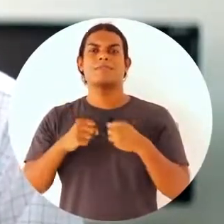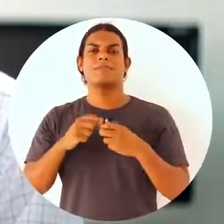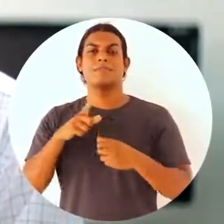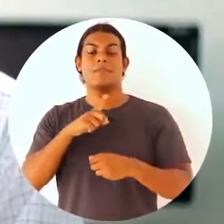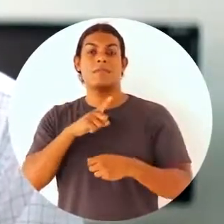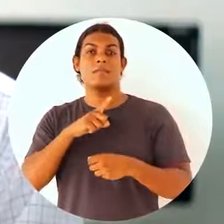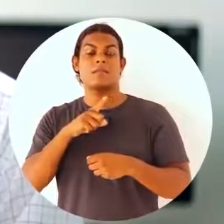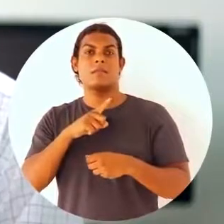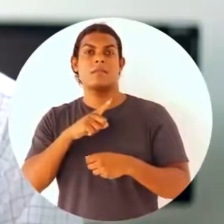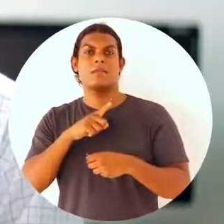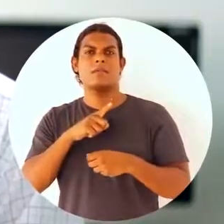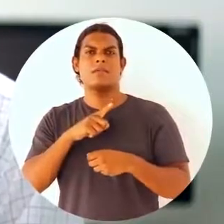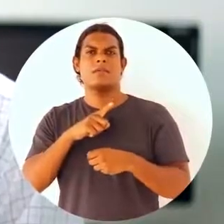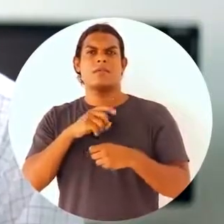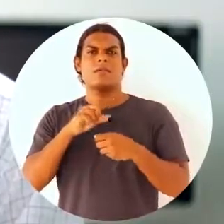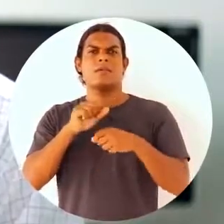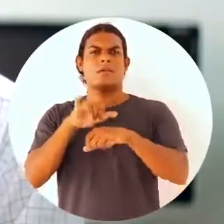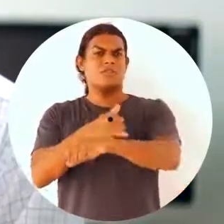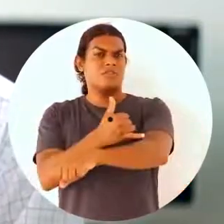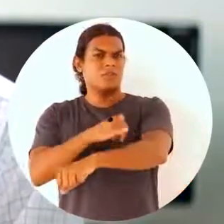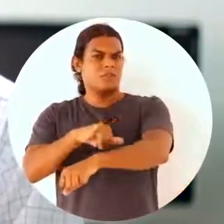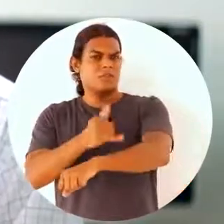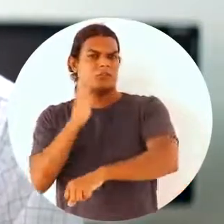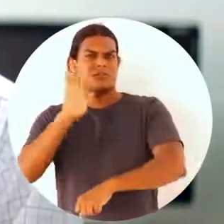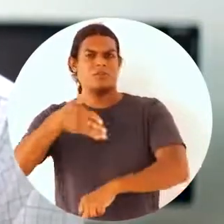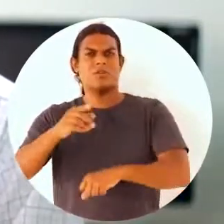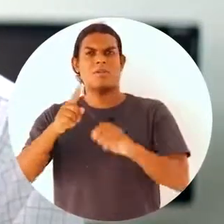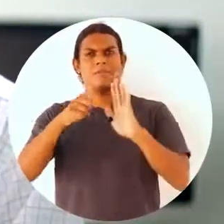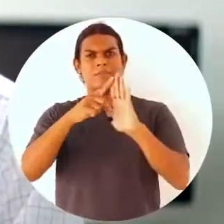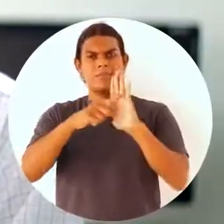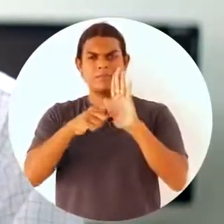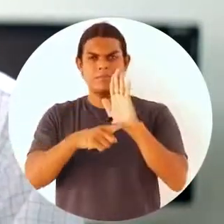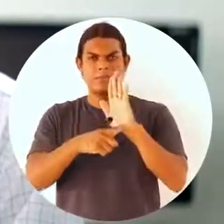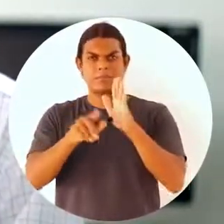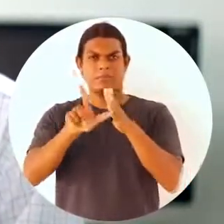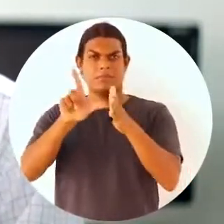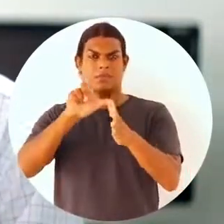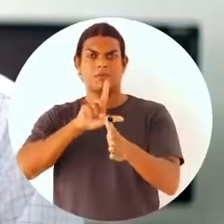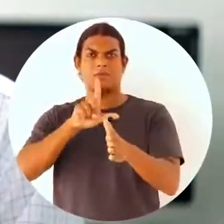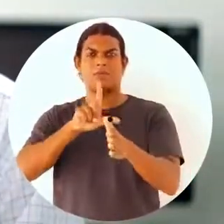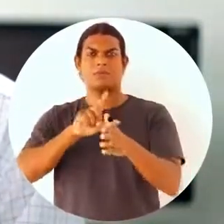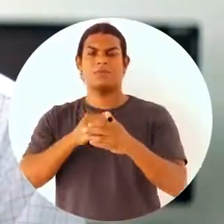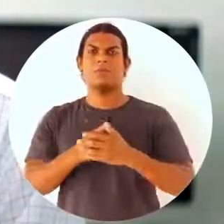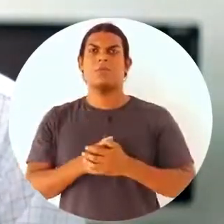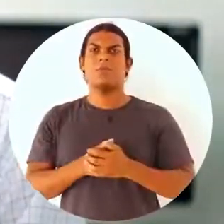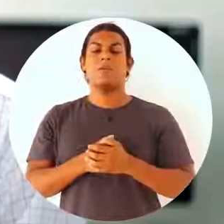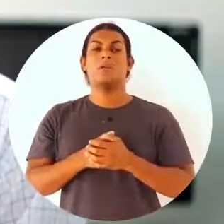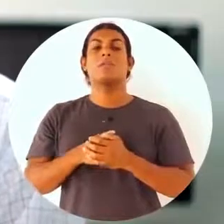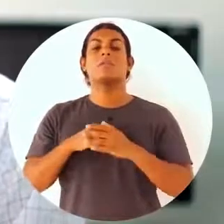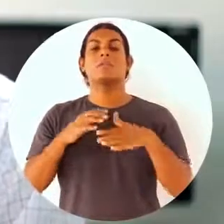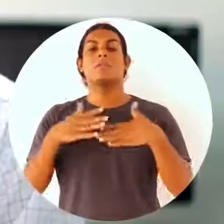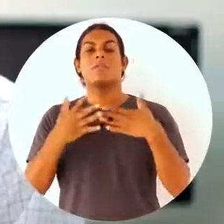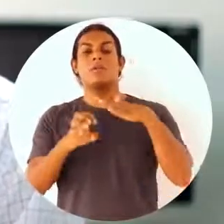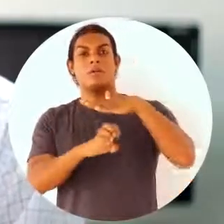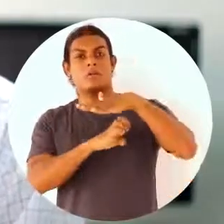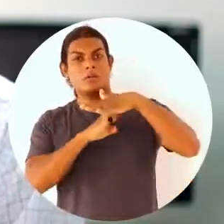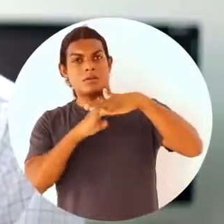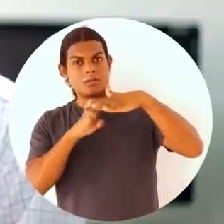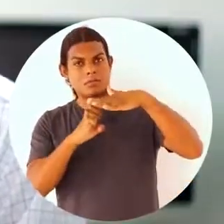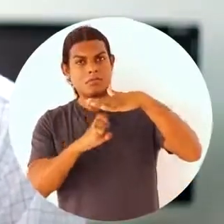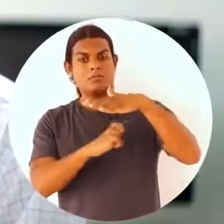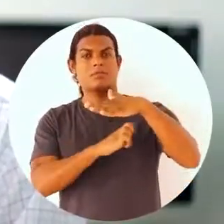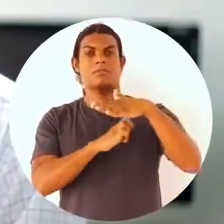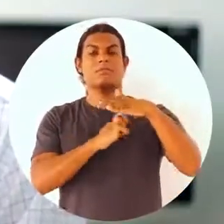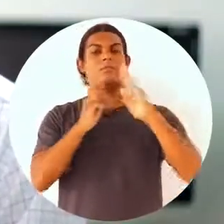ações planejadas que possam permitir com que essas mudanças elas possam ser efetivas. Então, a organização, o planejamento é um